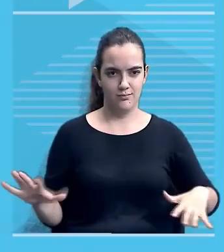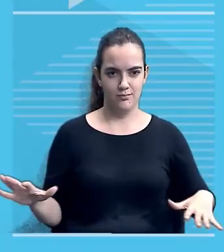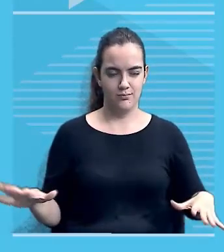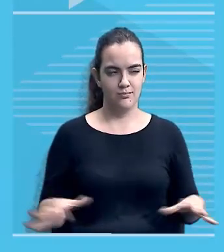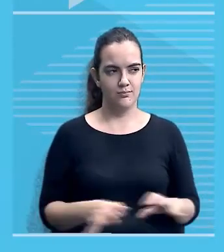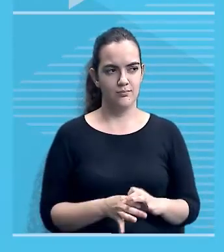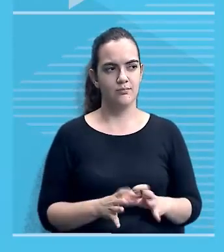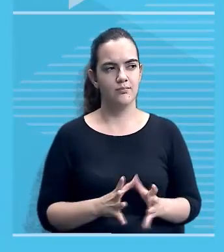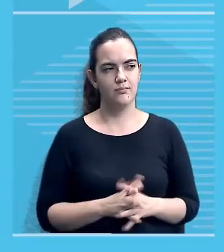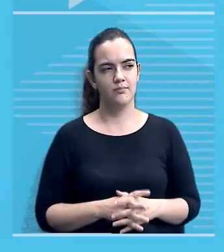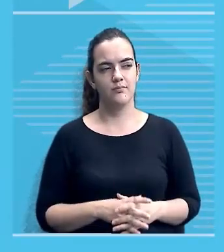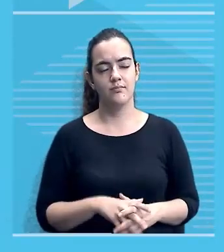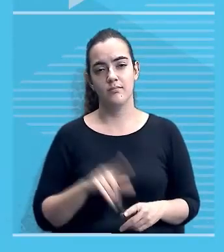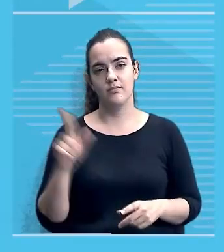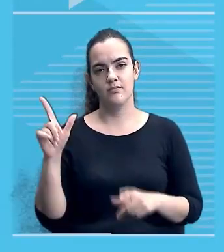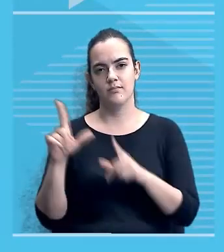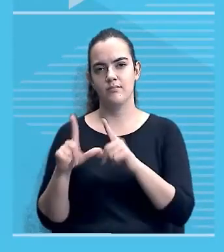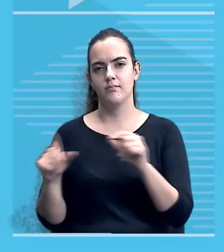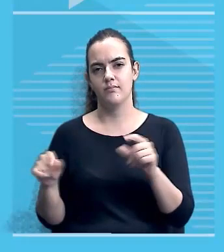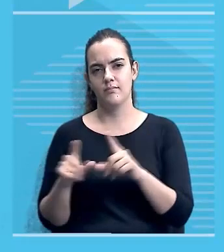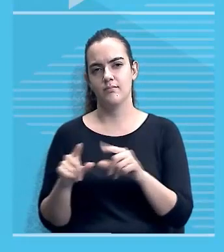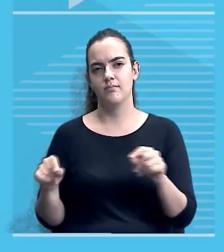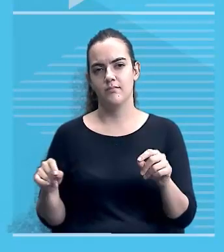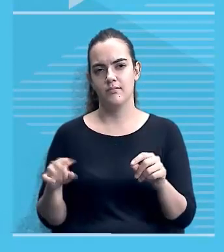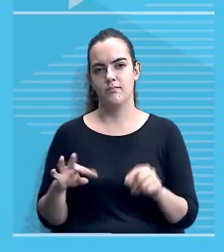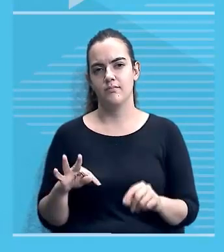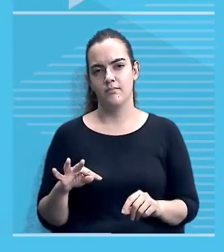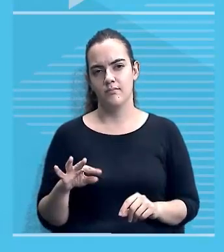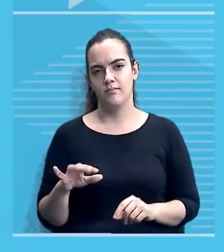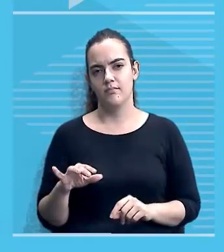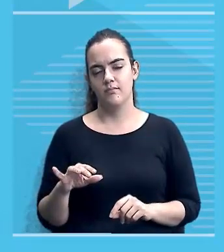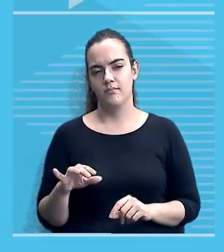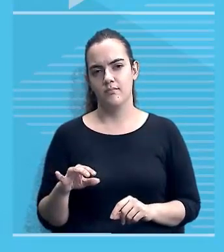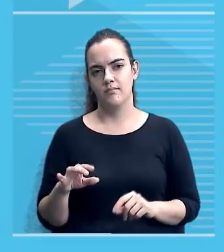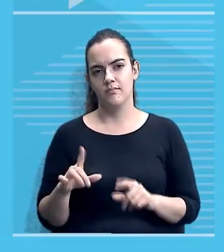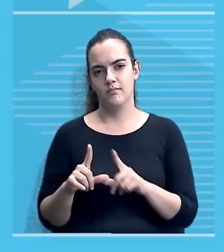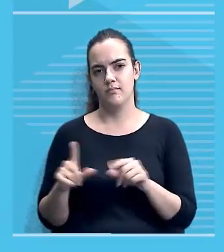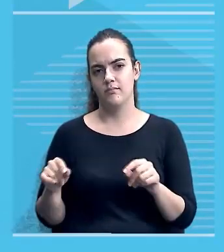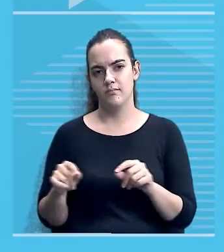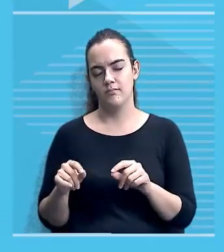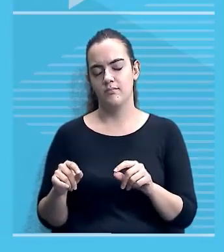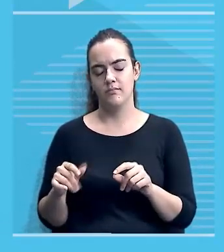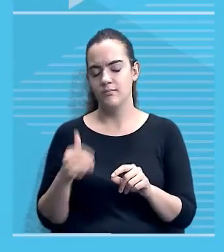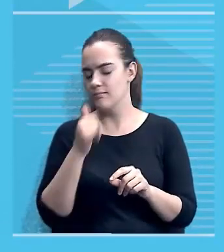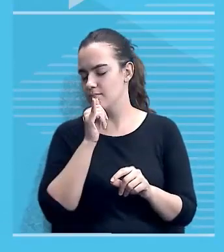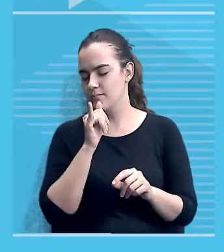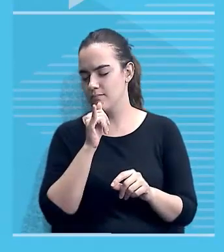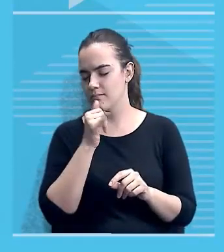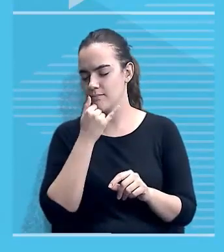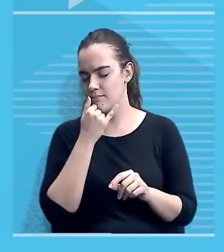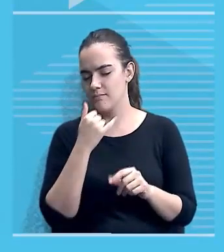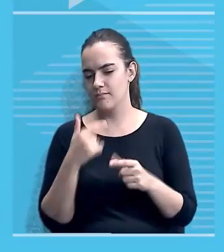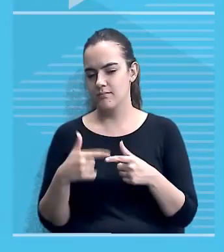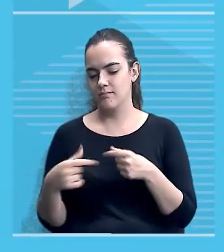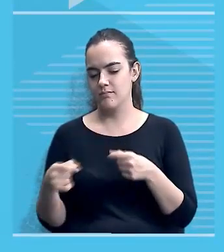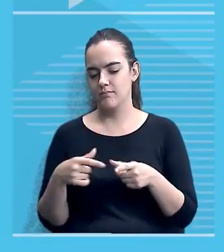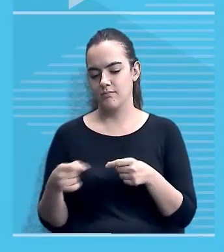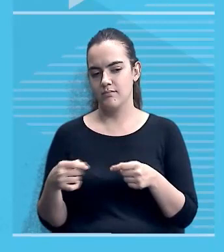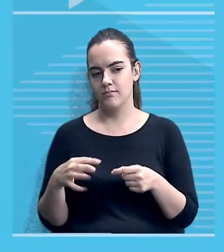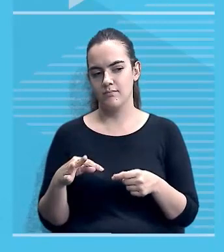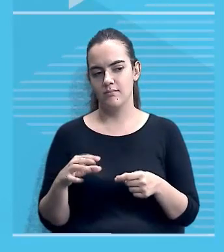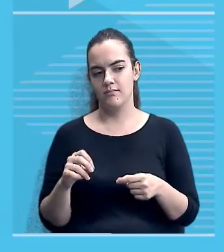no Japão nós temos a megalópole tocado Então são nós temos esses exemplos no mundo